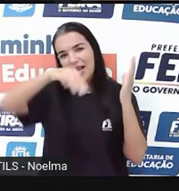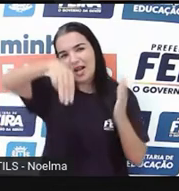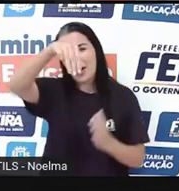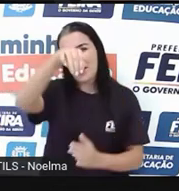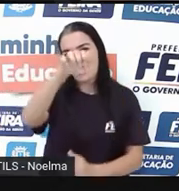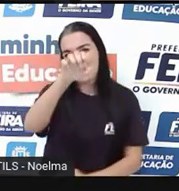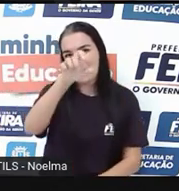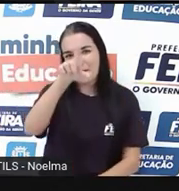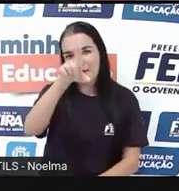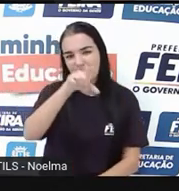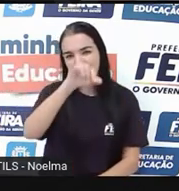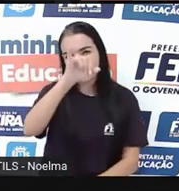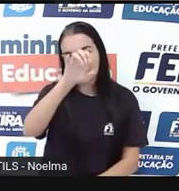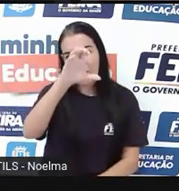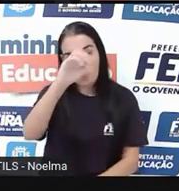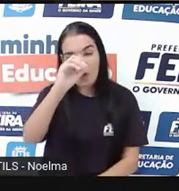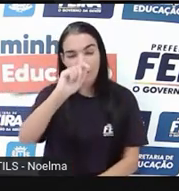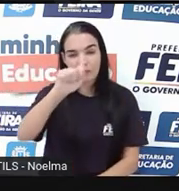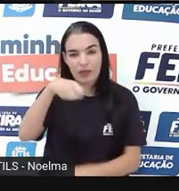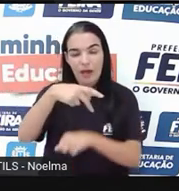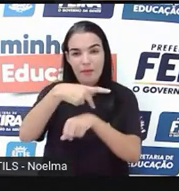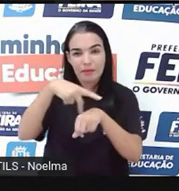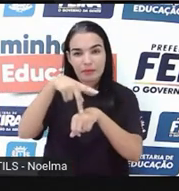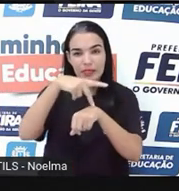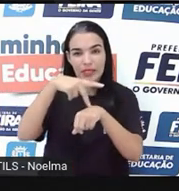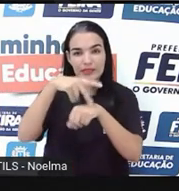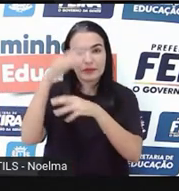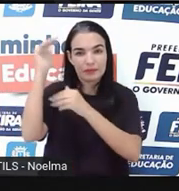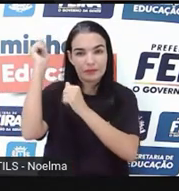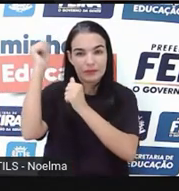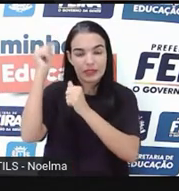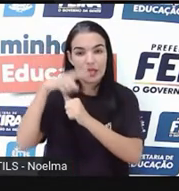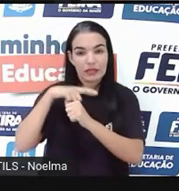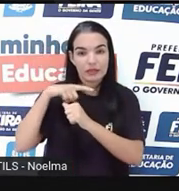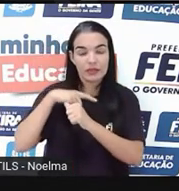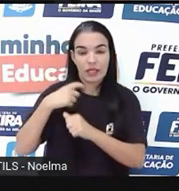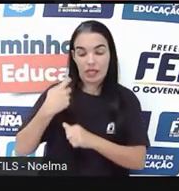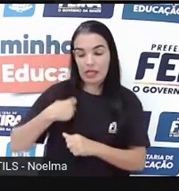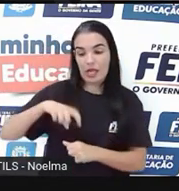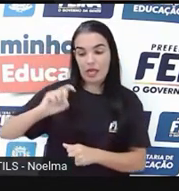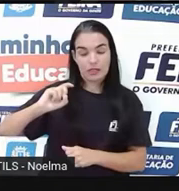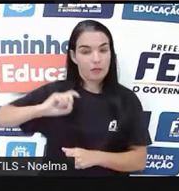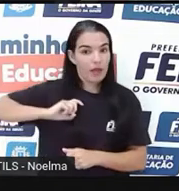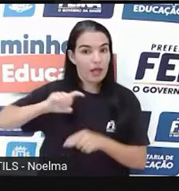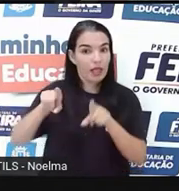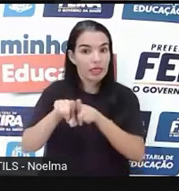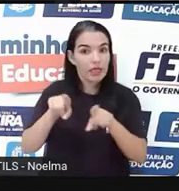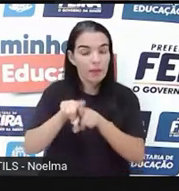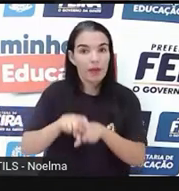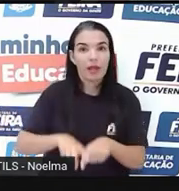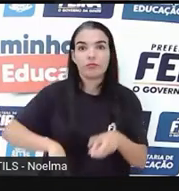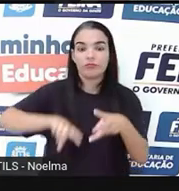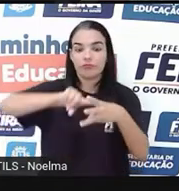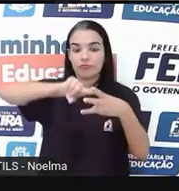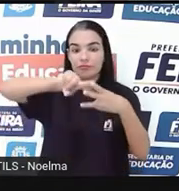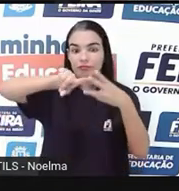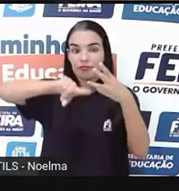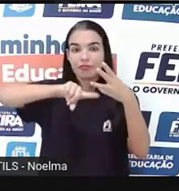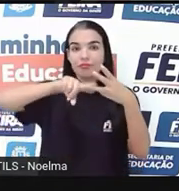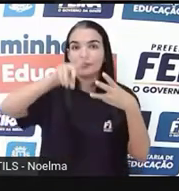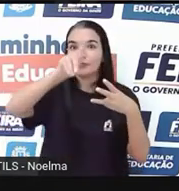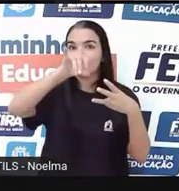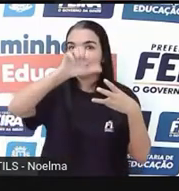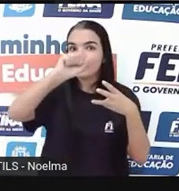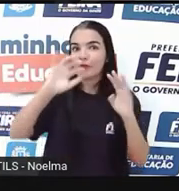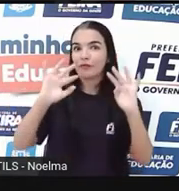e na Espanha, são 3 dias de festa, de 31 de outubro a 2 de novembro.